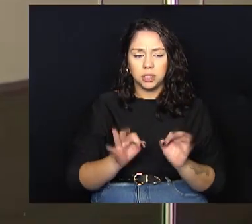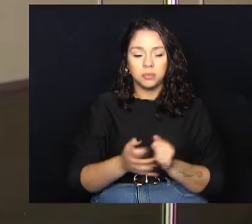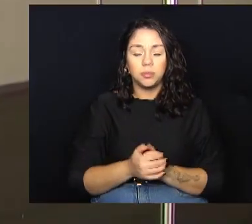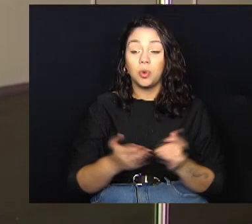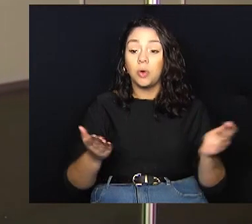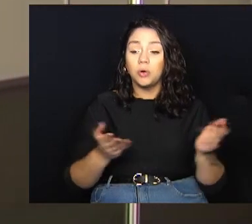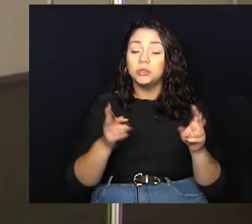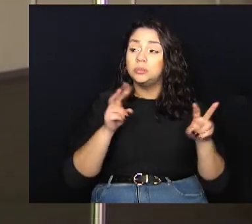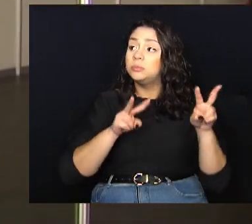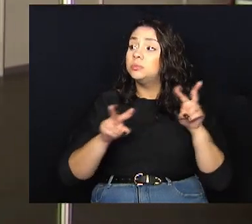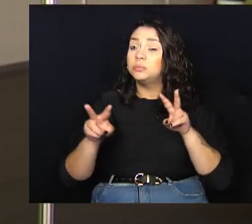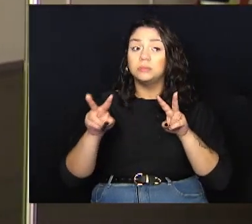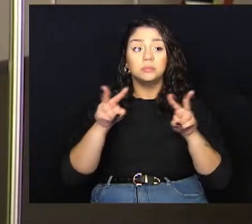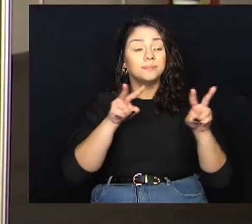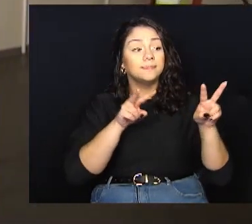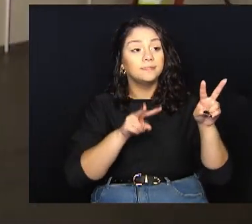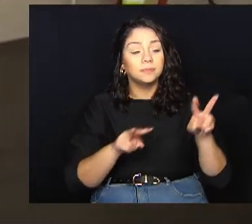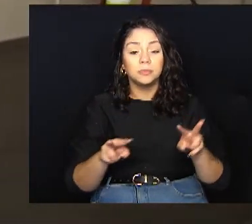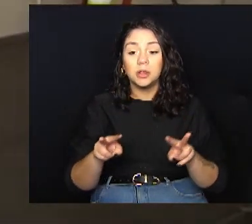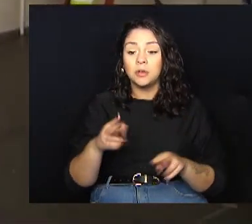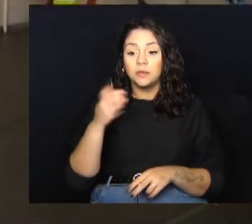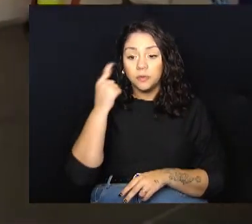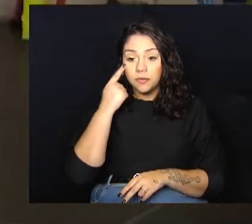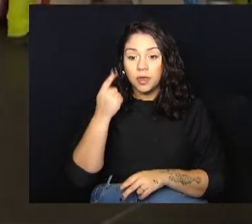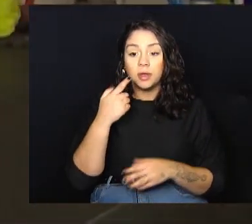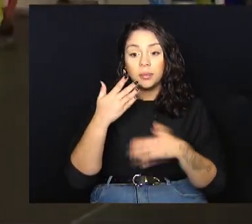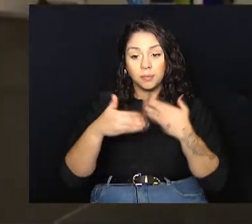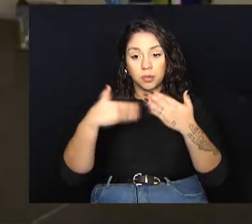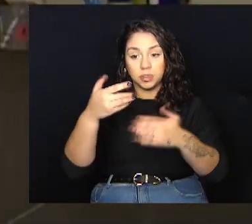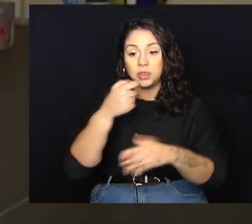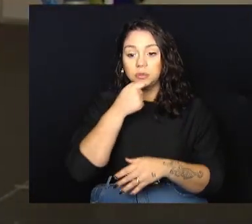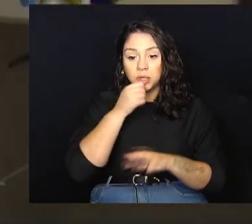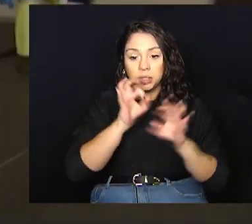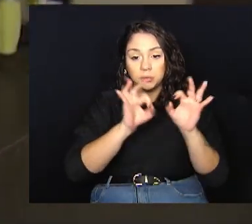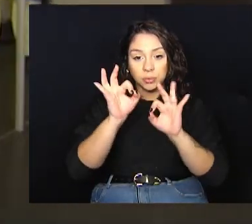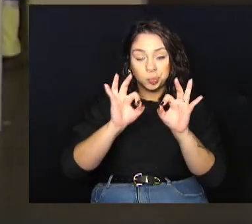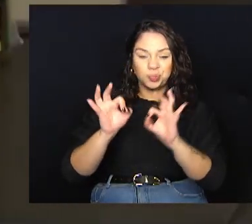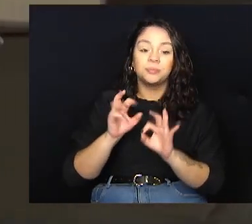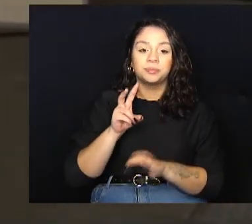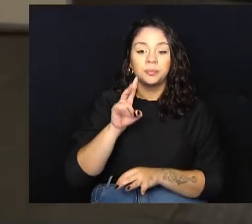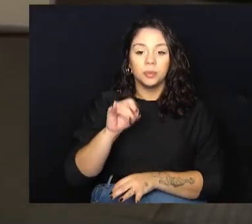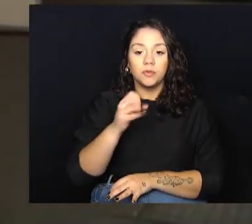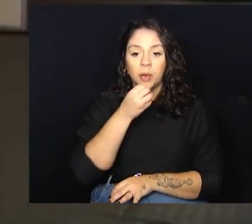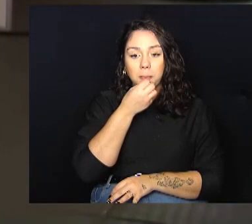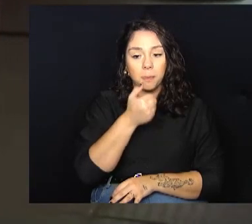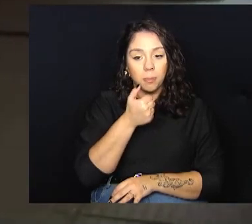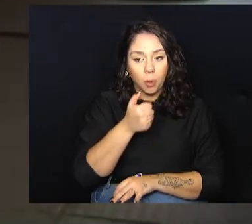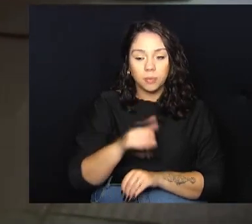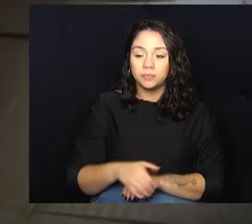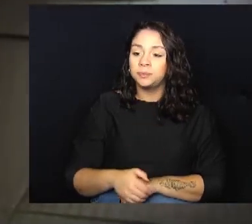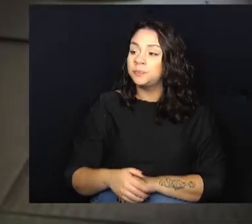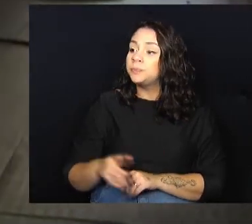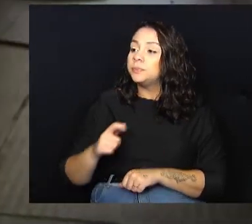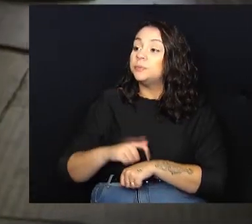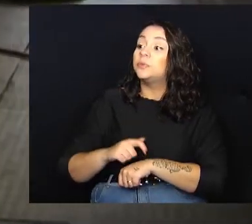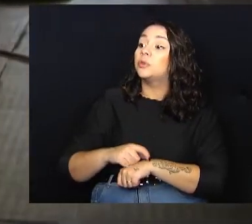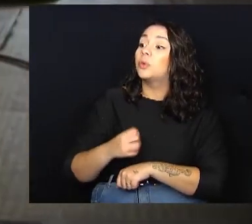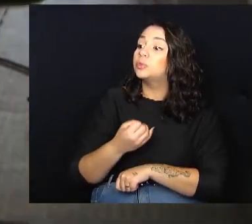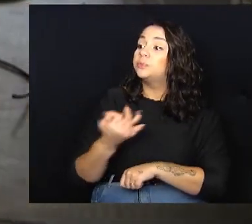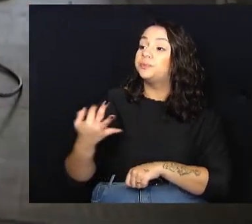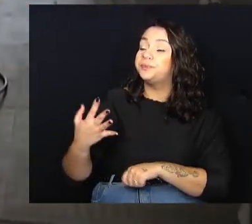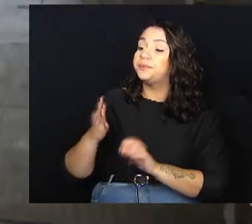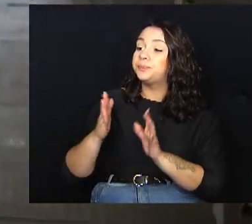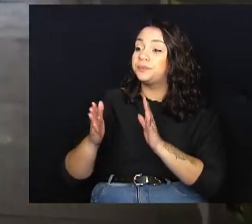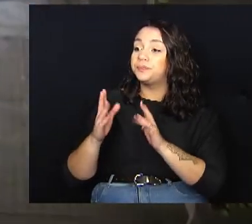ao redor ver que tá então no processo ainda de montagem Mas vai ficar muito bom quanto tempo vai durar